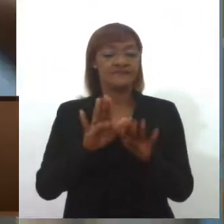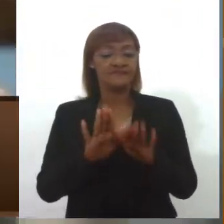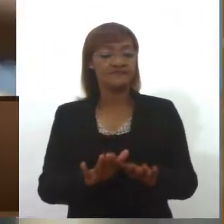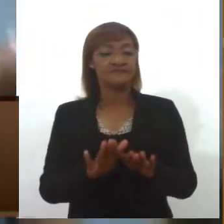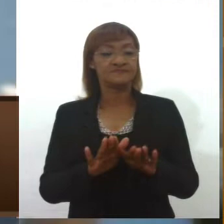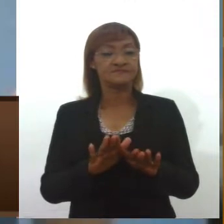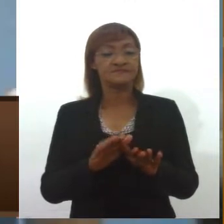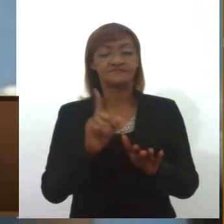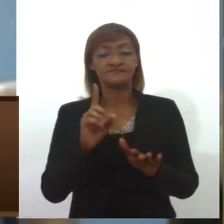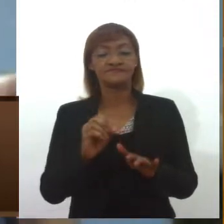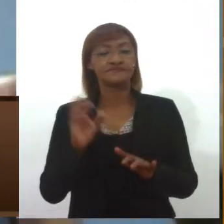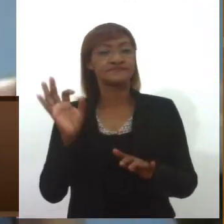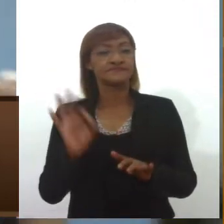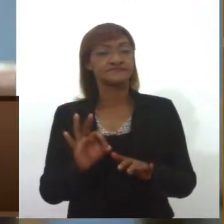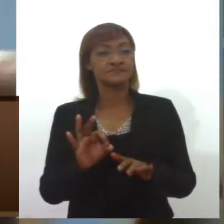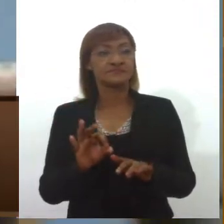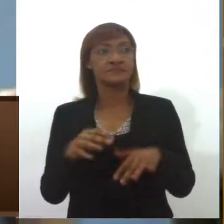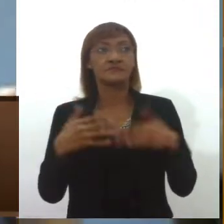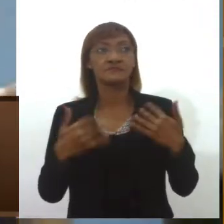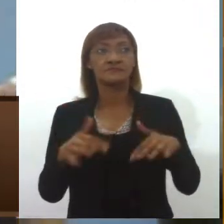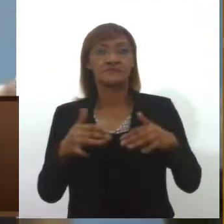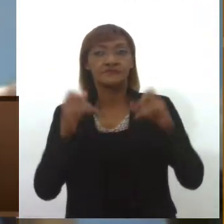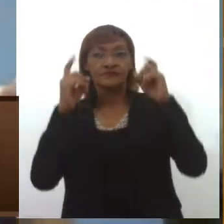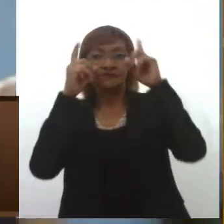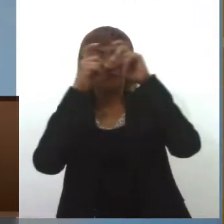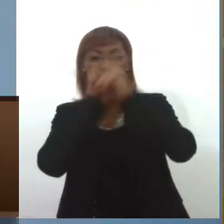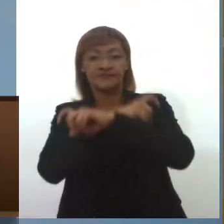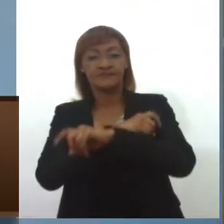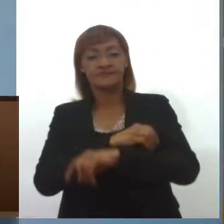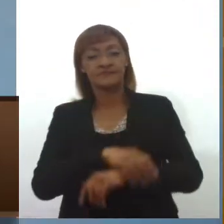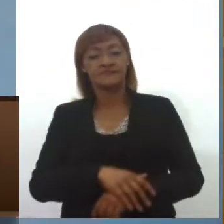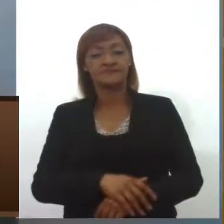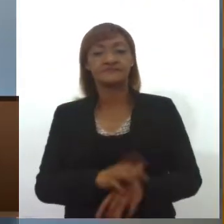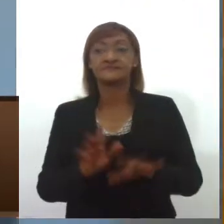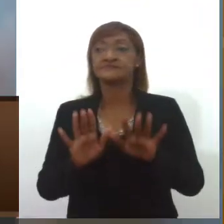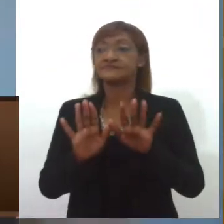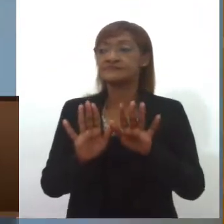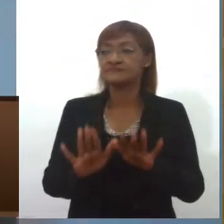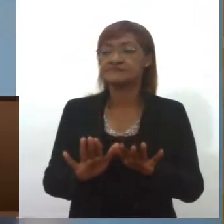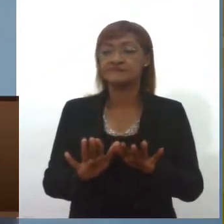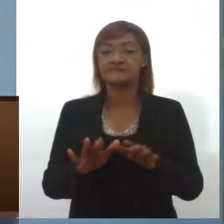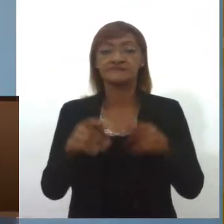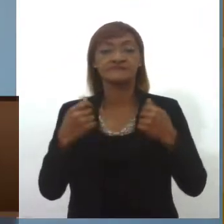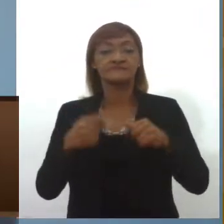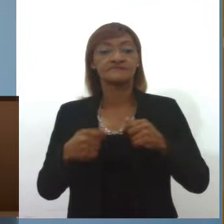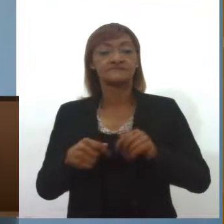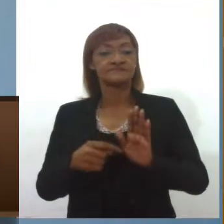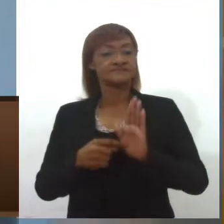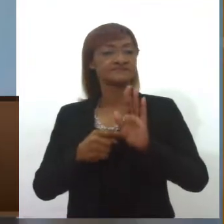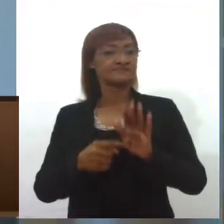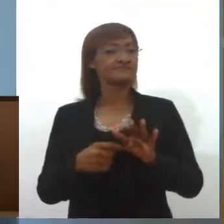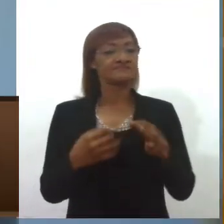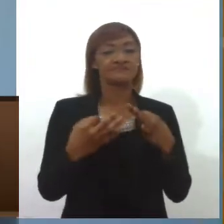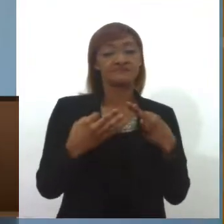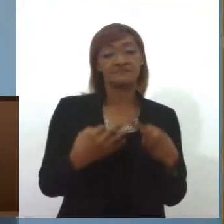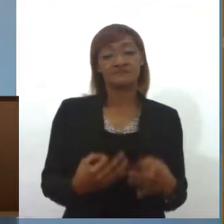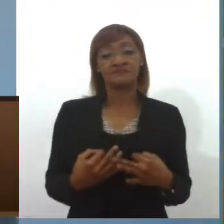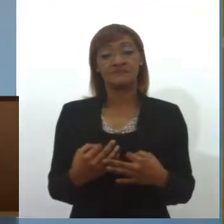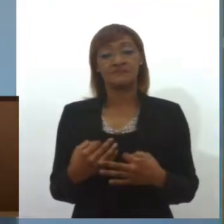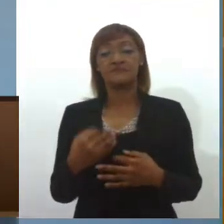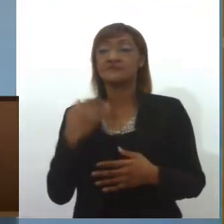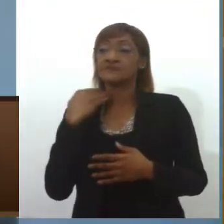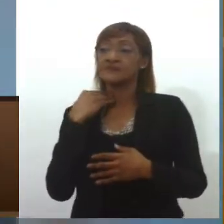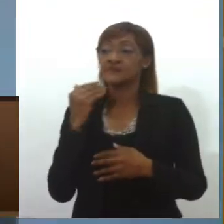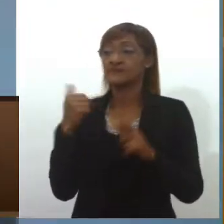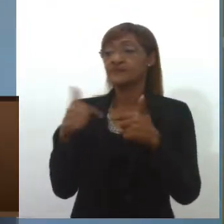Veja, muito complicado se definir isso. Mas é necessário passar uma imagem de bom moço, de que o Banco Central está fazendo alguma